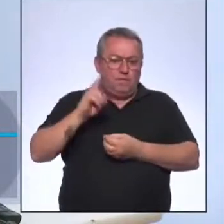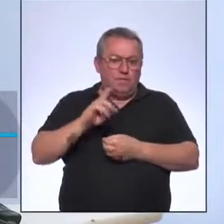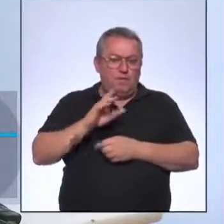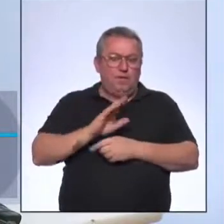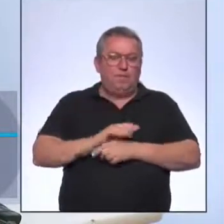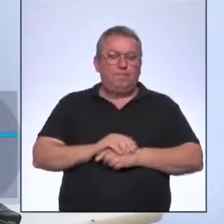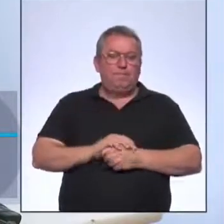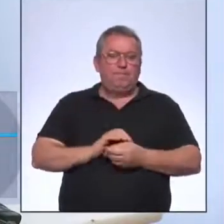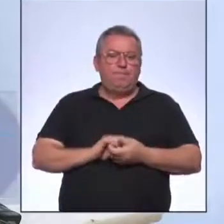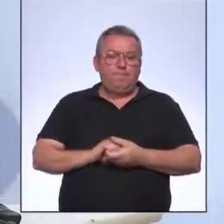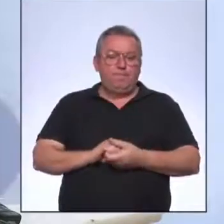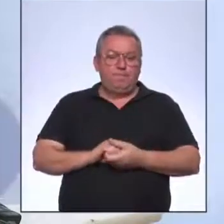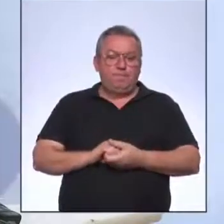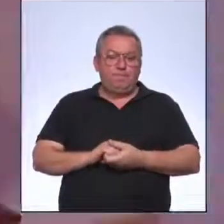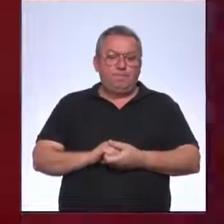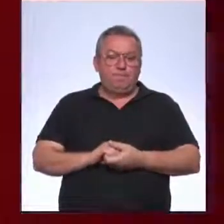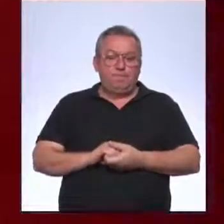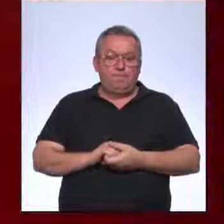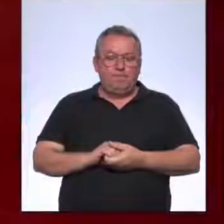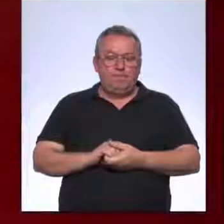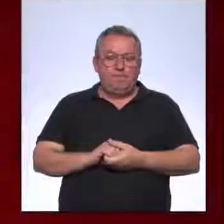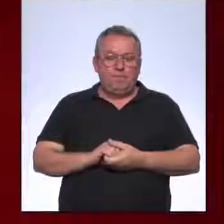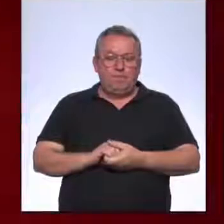apreciar a primeira?